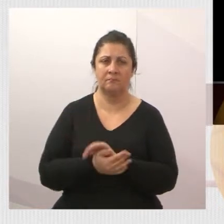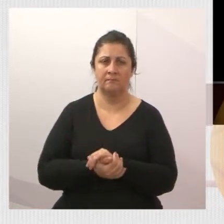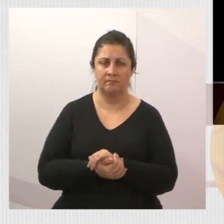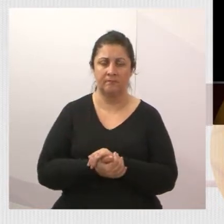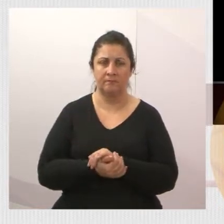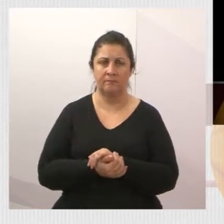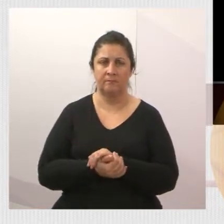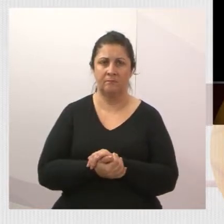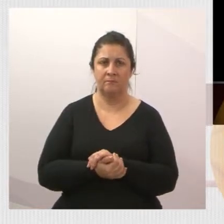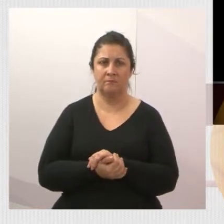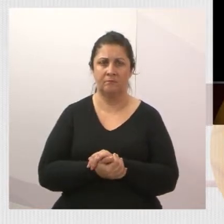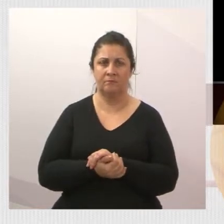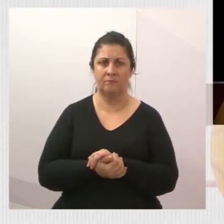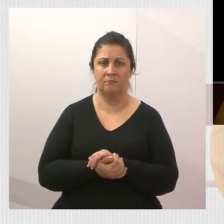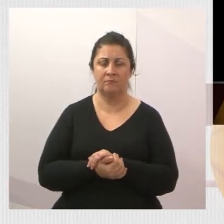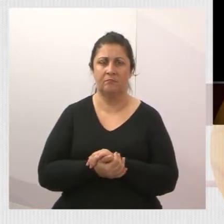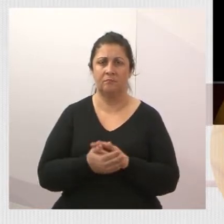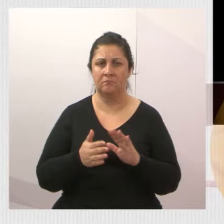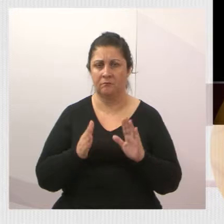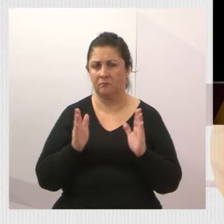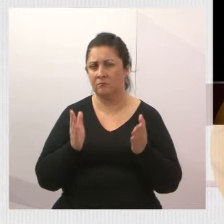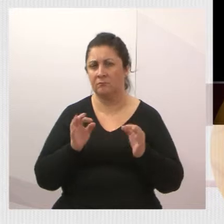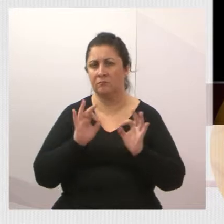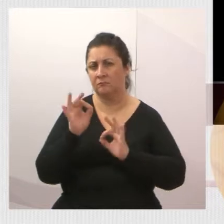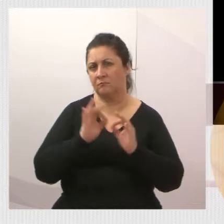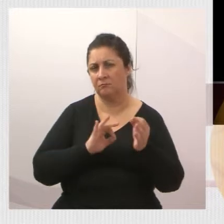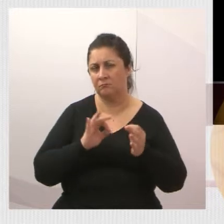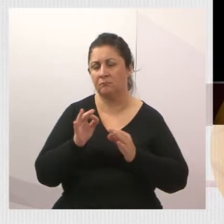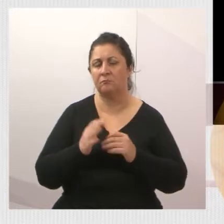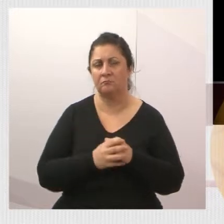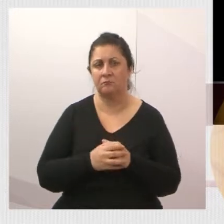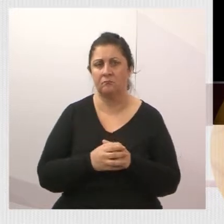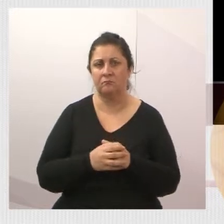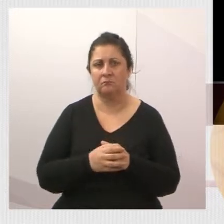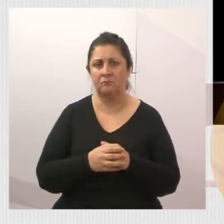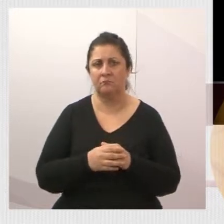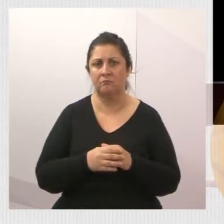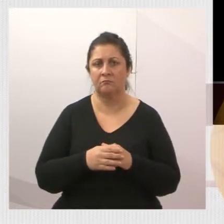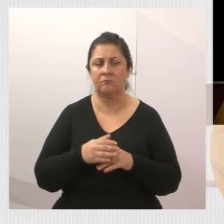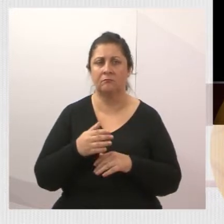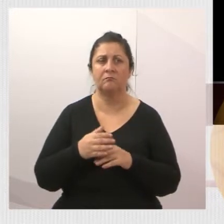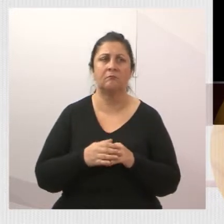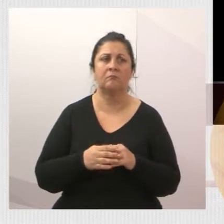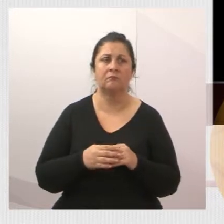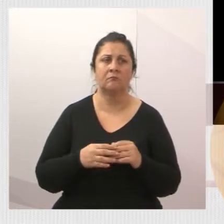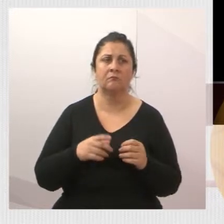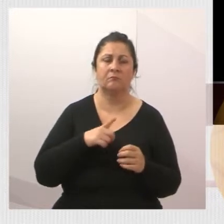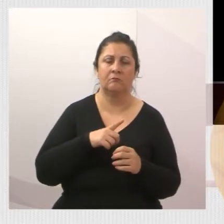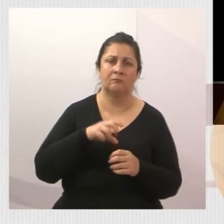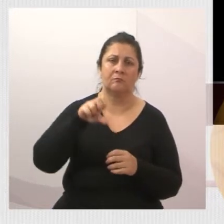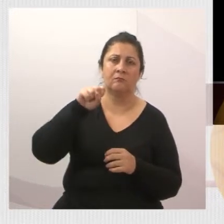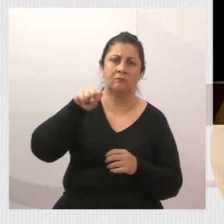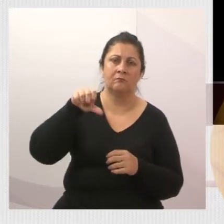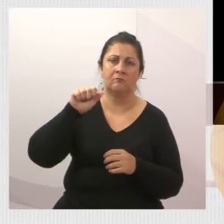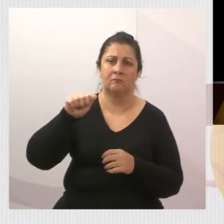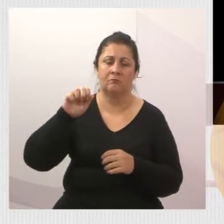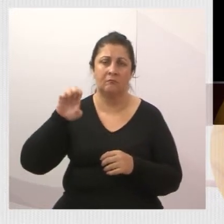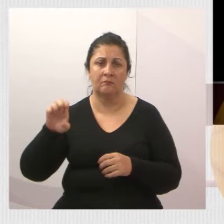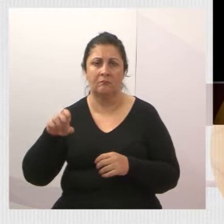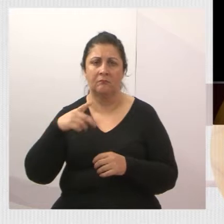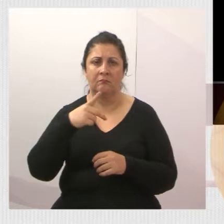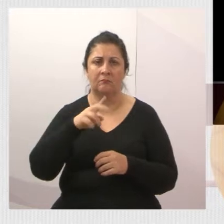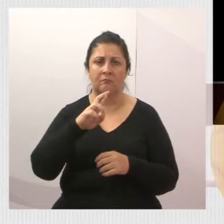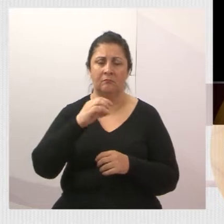1.152.152.582 Nós temos essa estimativa, óbvio que unindo também as autarquias, que é o SAI, a Fundação